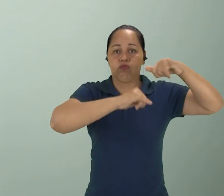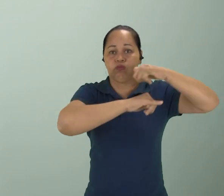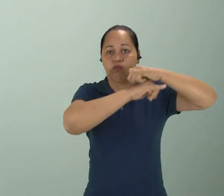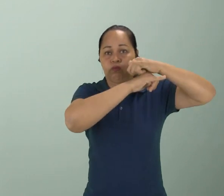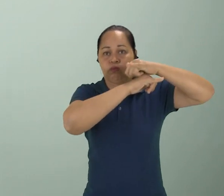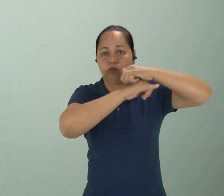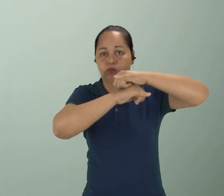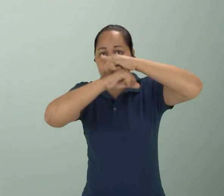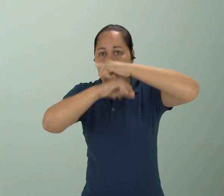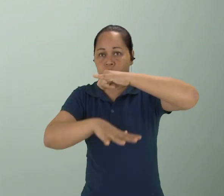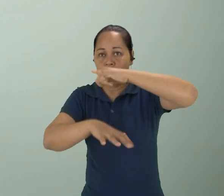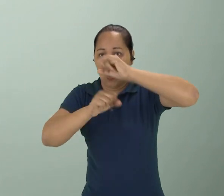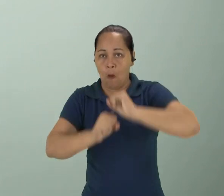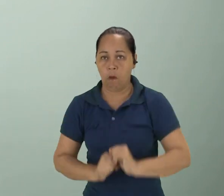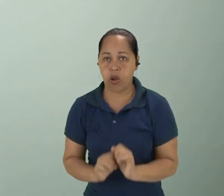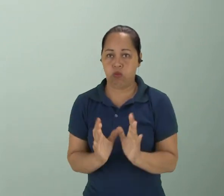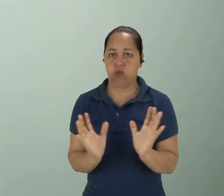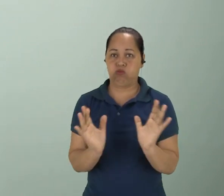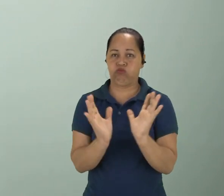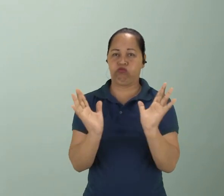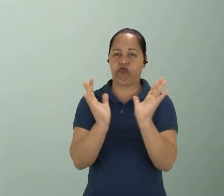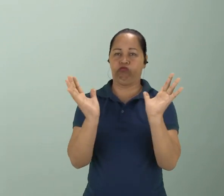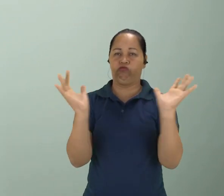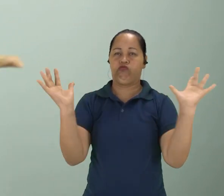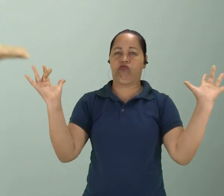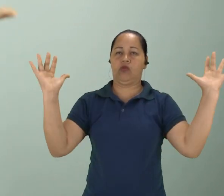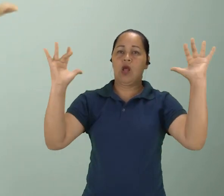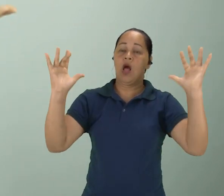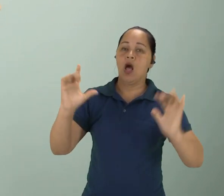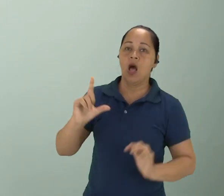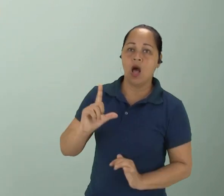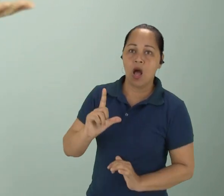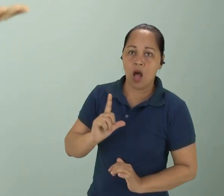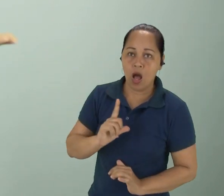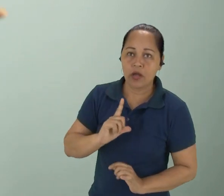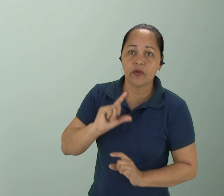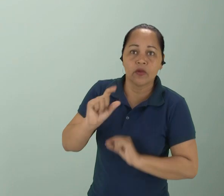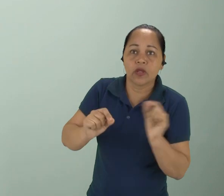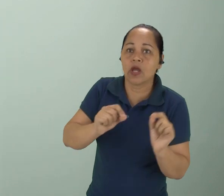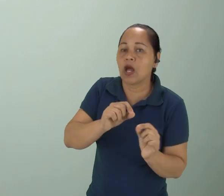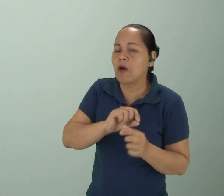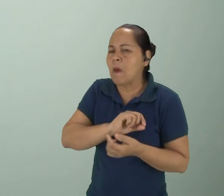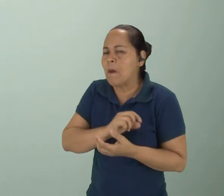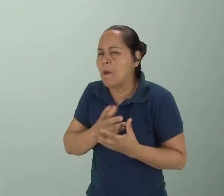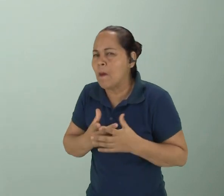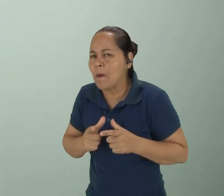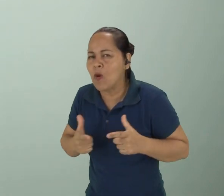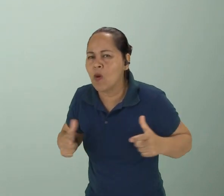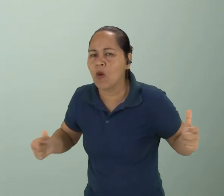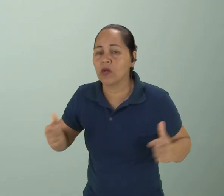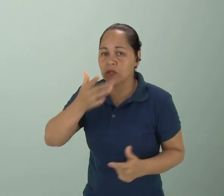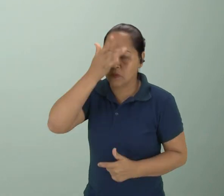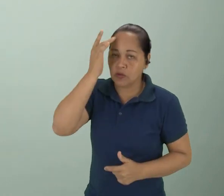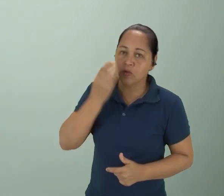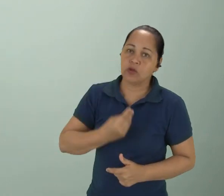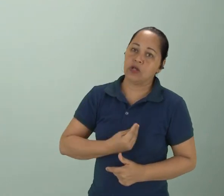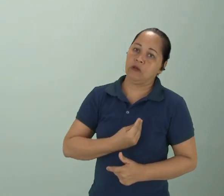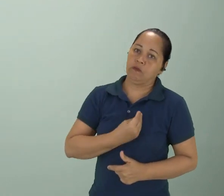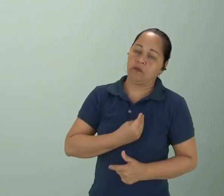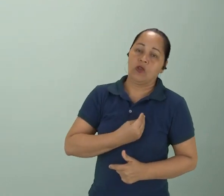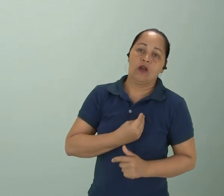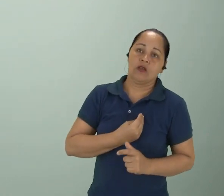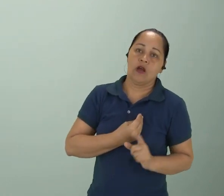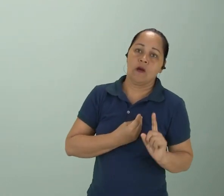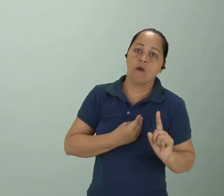perdeu esse alicerce porque no século 20 houve barbary e plena indo na promessa de civilização então agora você já sabe